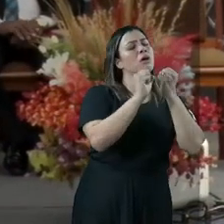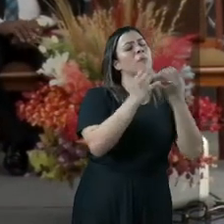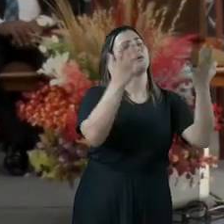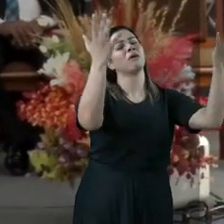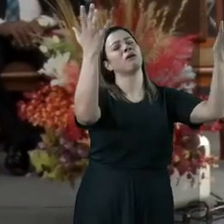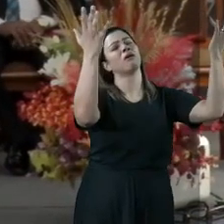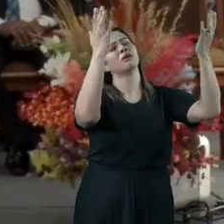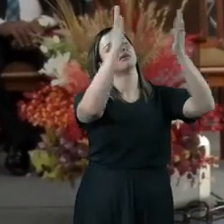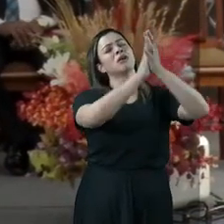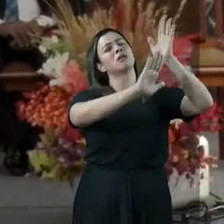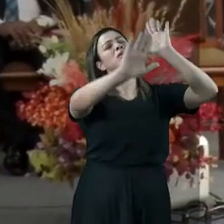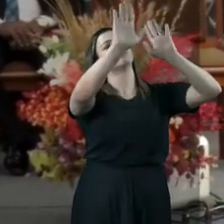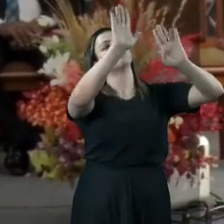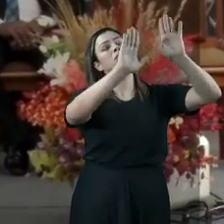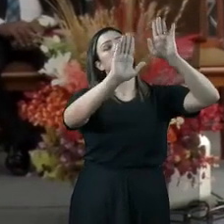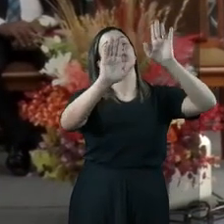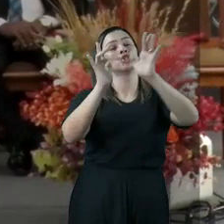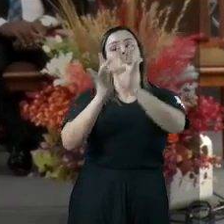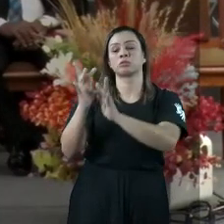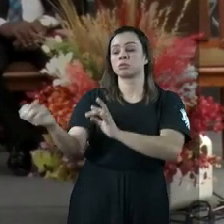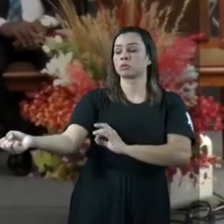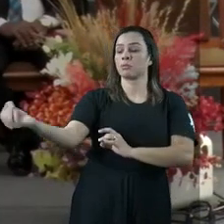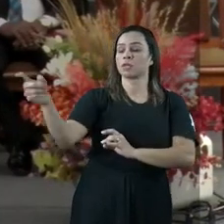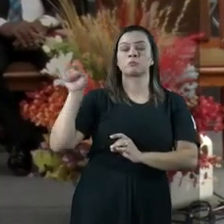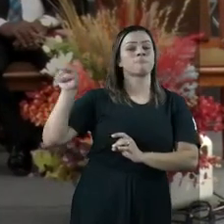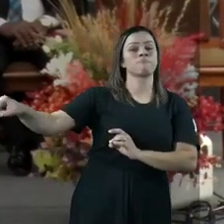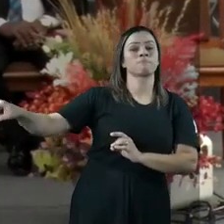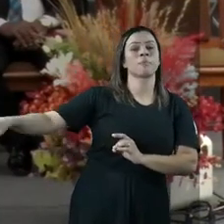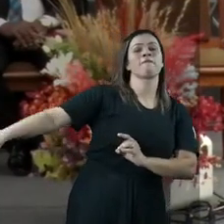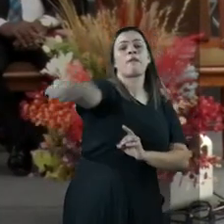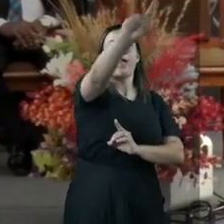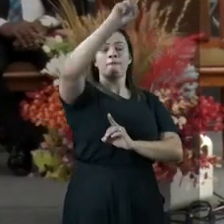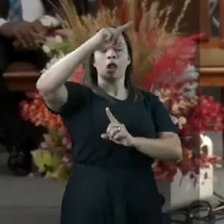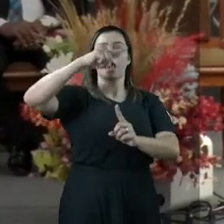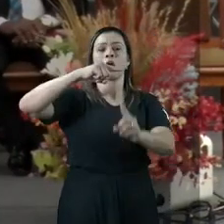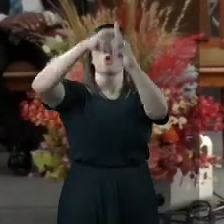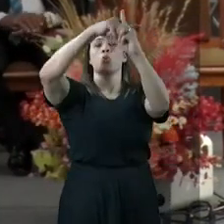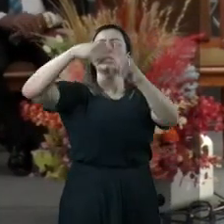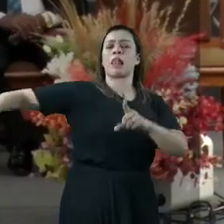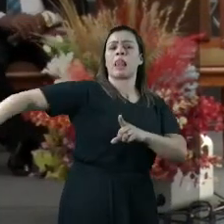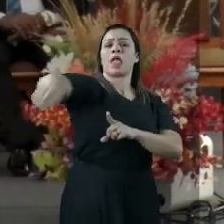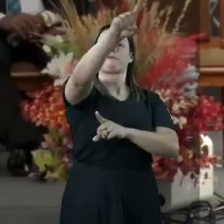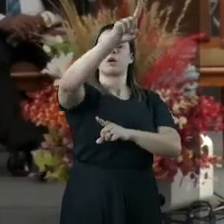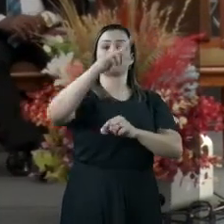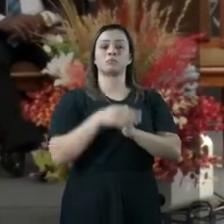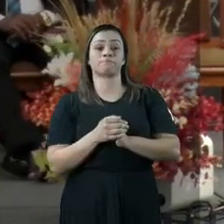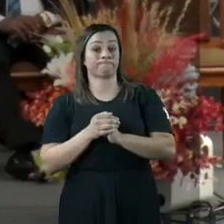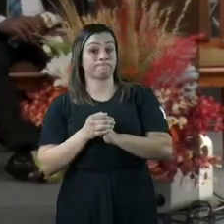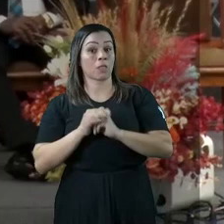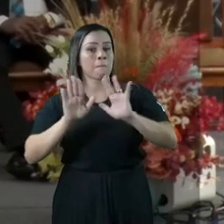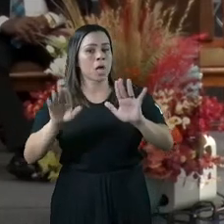de Nazaré não vem nada bom, manda subir para o Calvário e crucifica ele. Mas eu vim pregar para uma geração